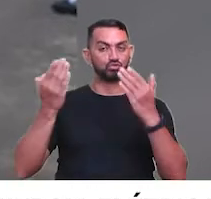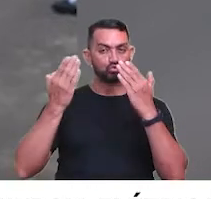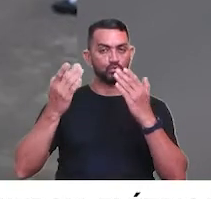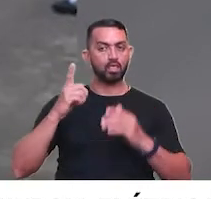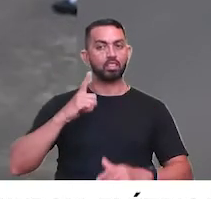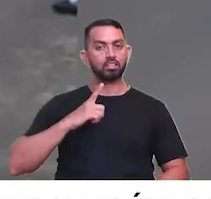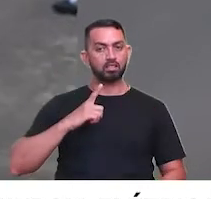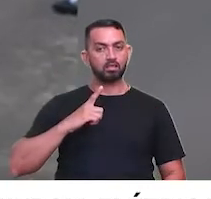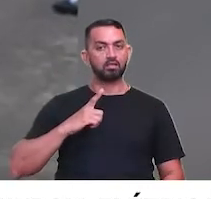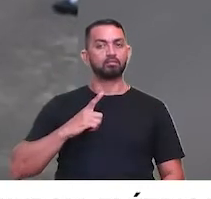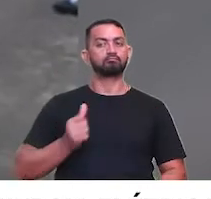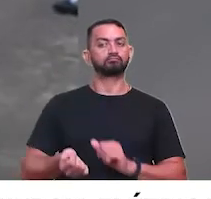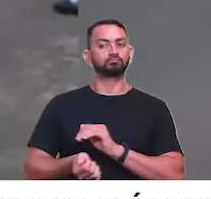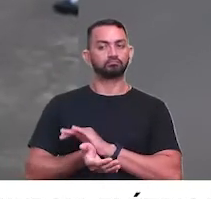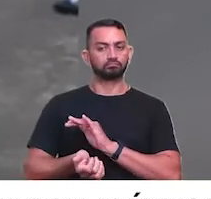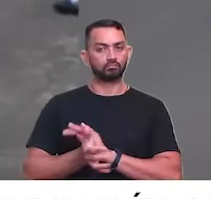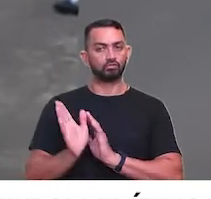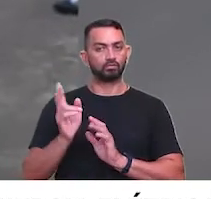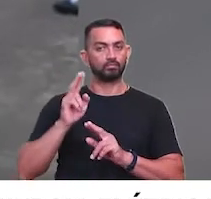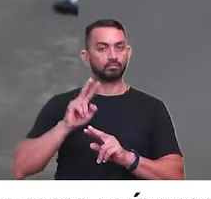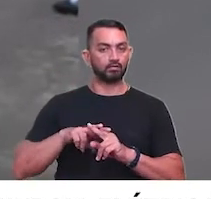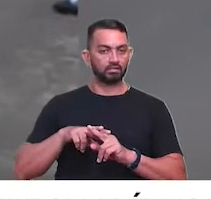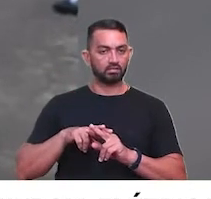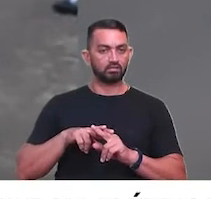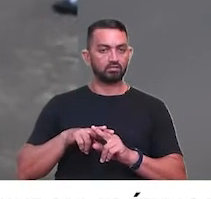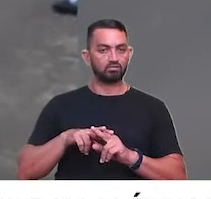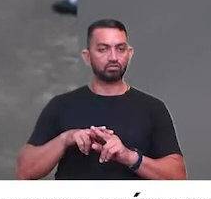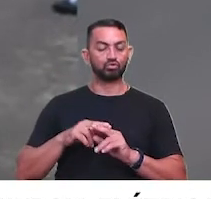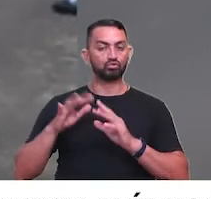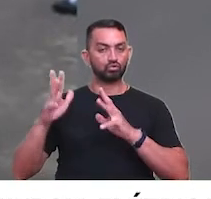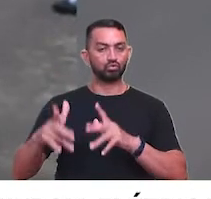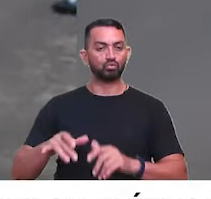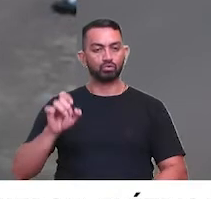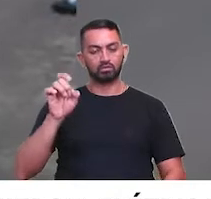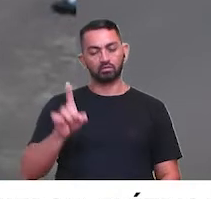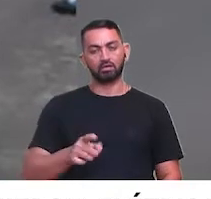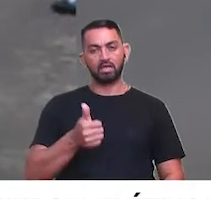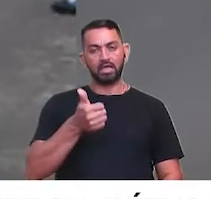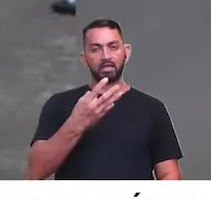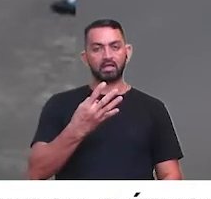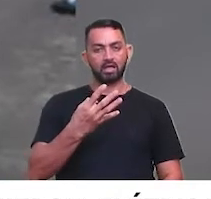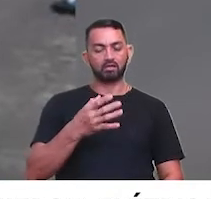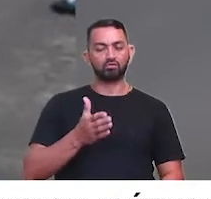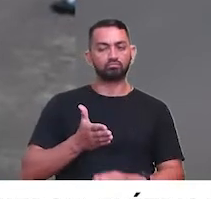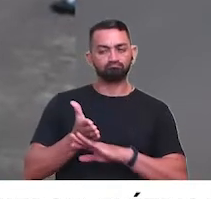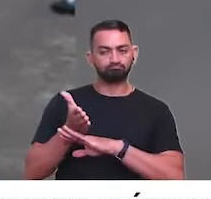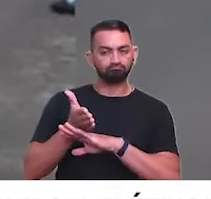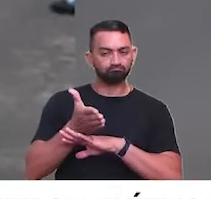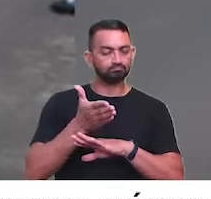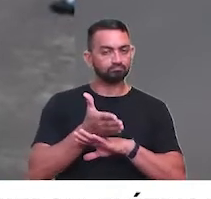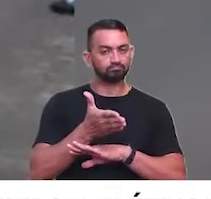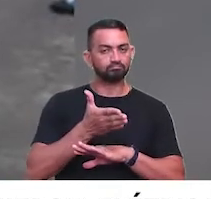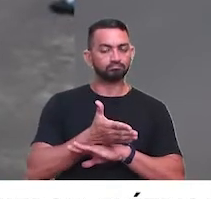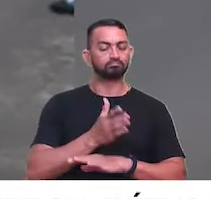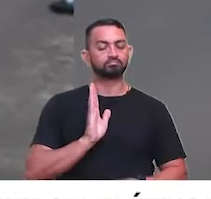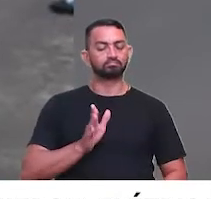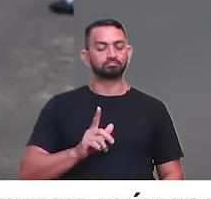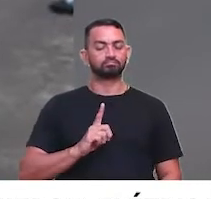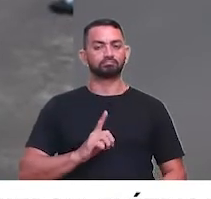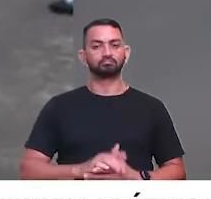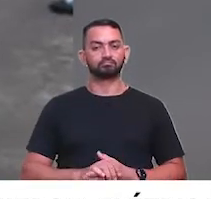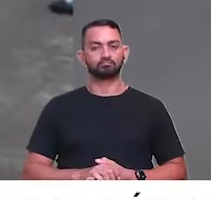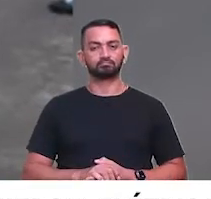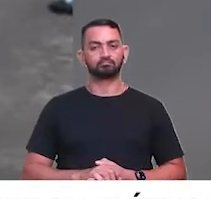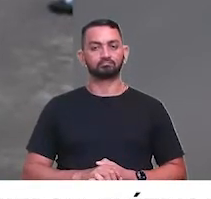né os suspeitos de cometerem as irregularidades foram presos e ao todo foram feitas 14 ações destas